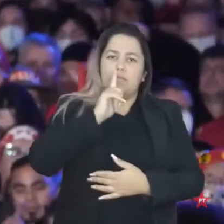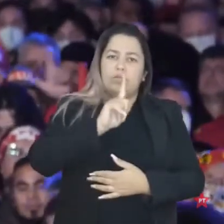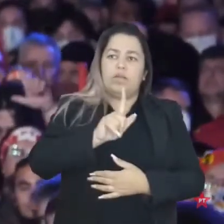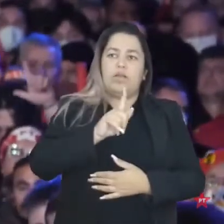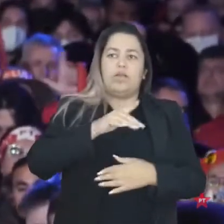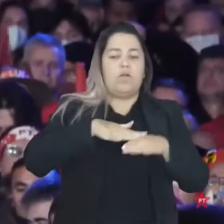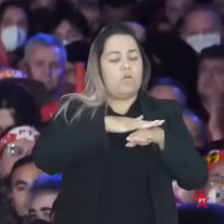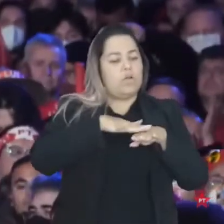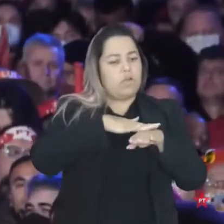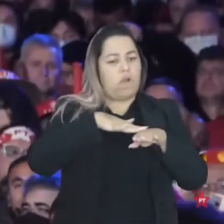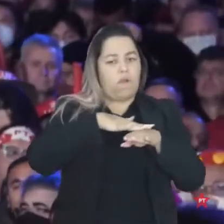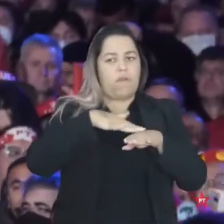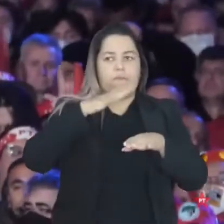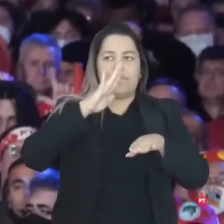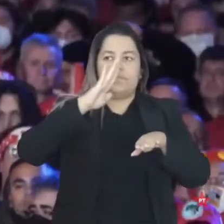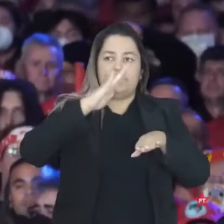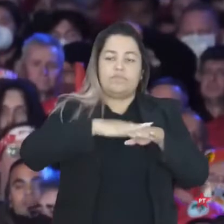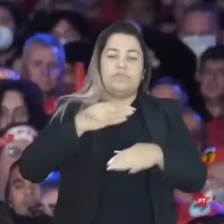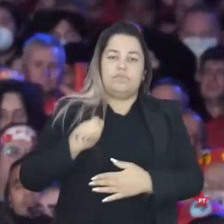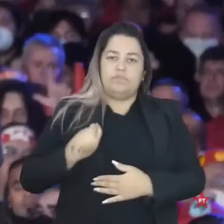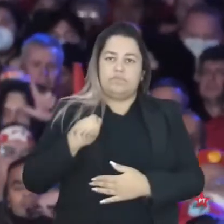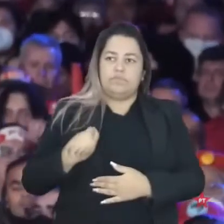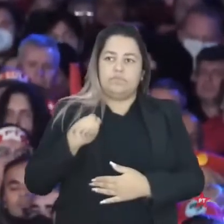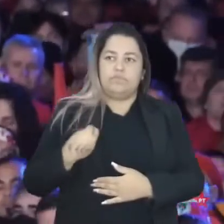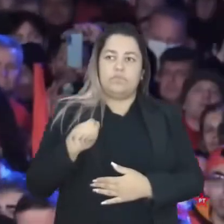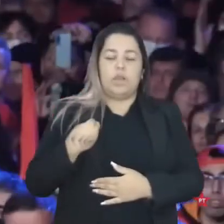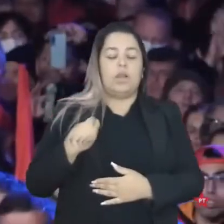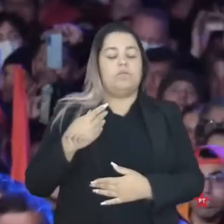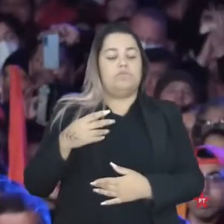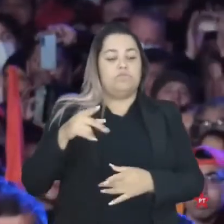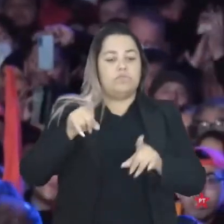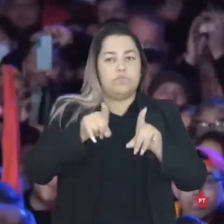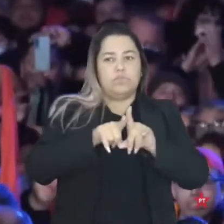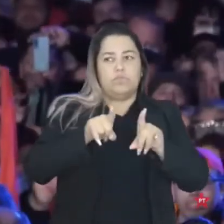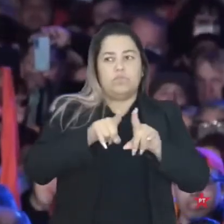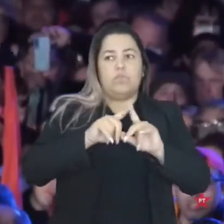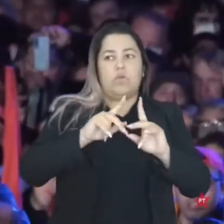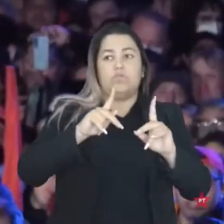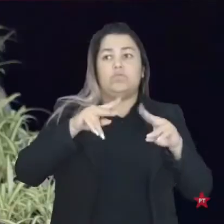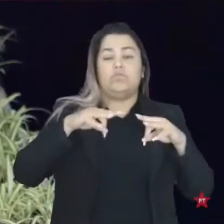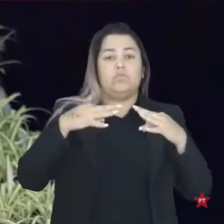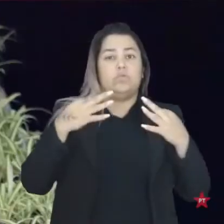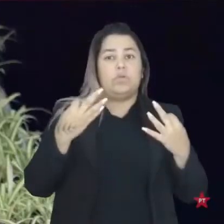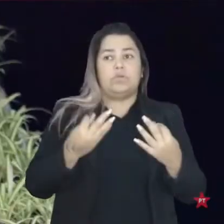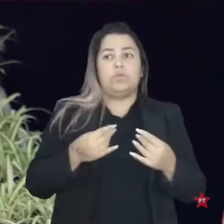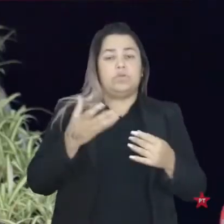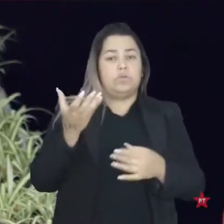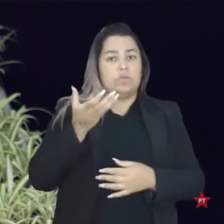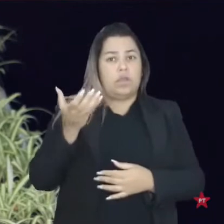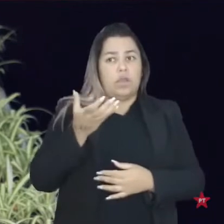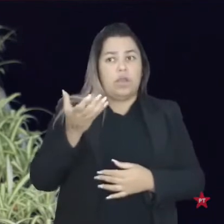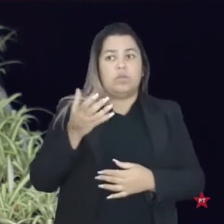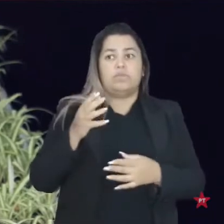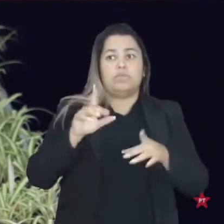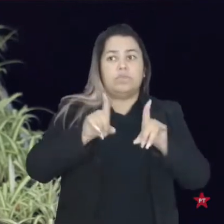dar de presente a esse povo a unidade dos setores que querem derrotar o Bolsonaro